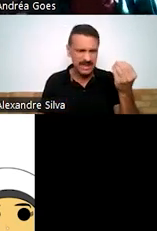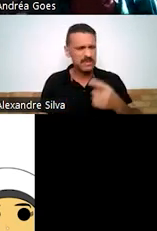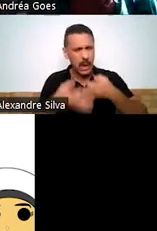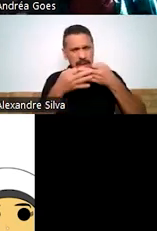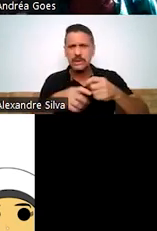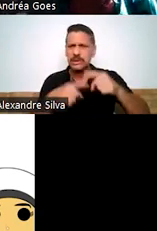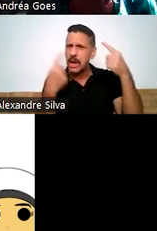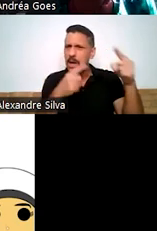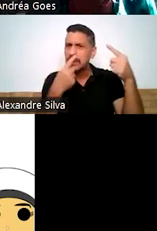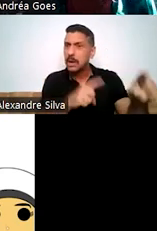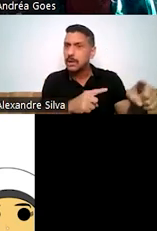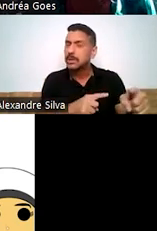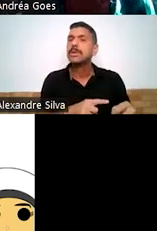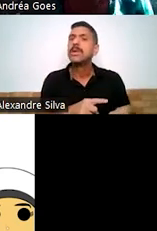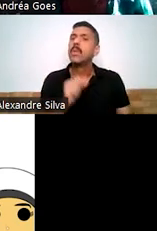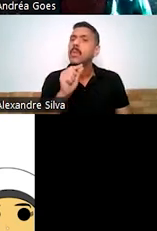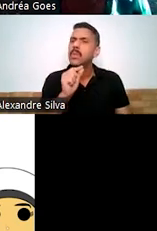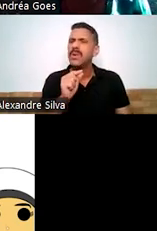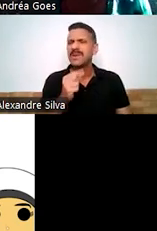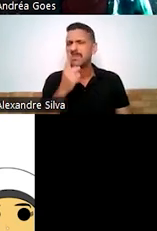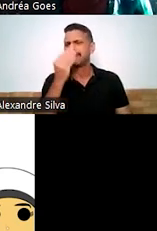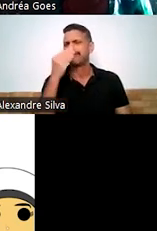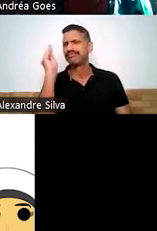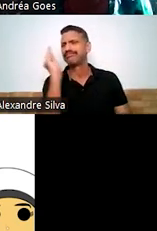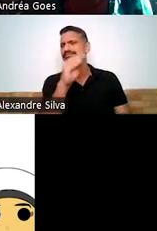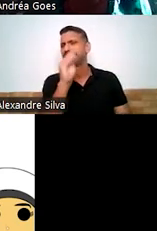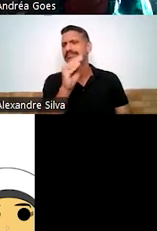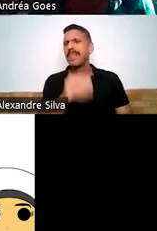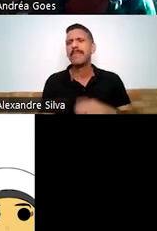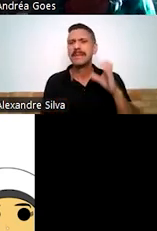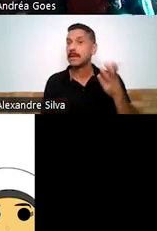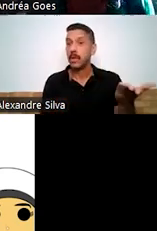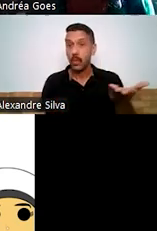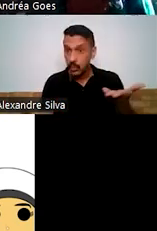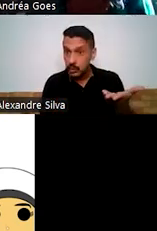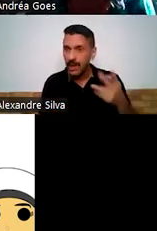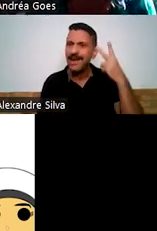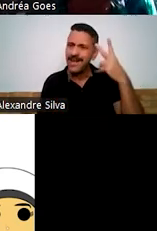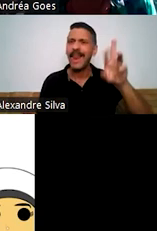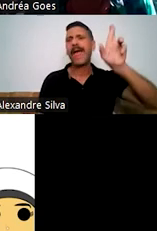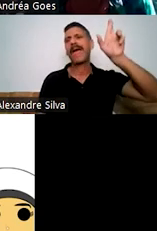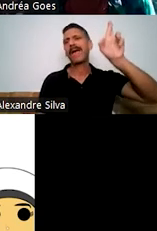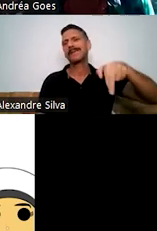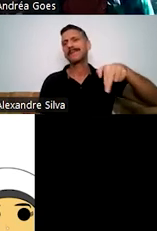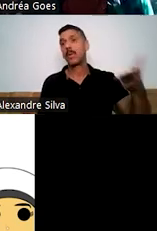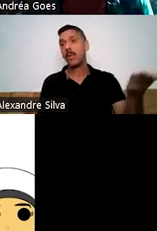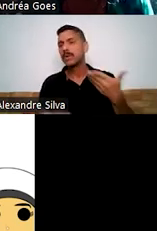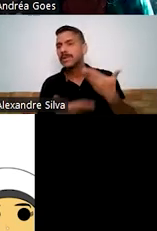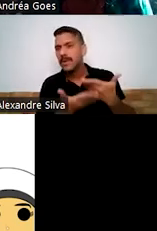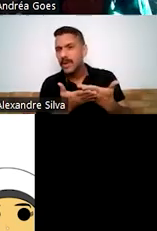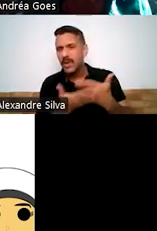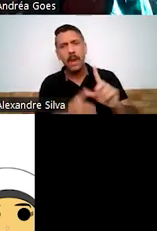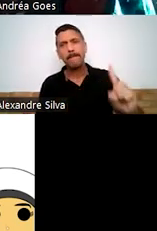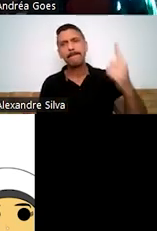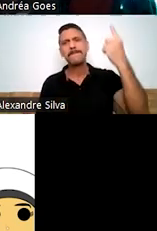criticada, ela foi desconsiderada cientificamente, e hoje em dia a gente vê como ela tinha razão, como ela foi uma precursora.